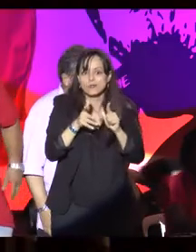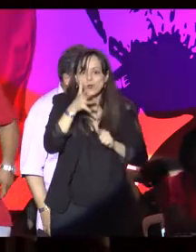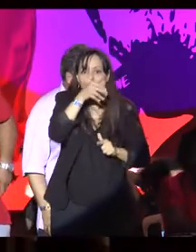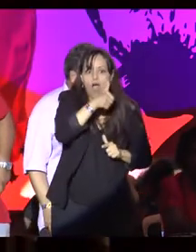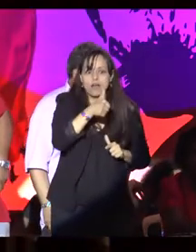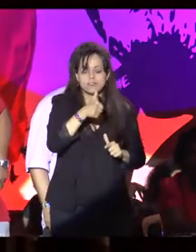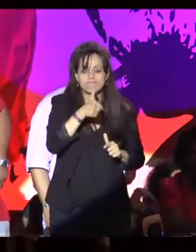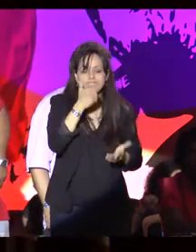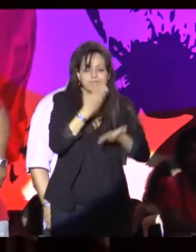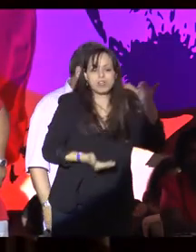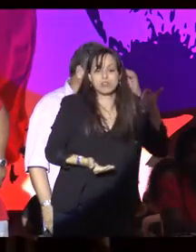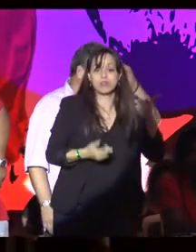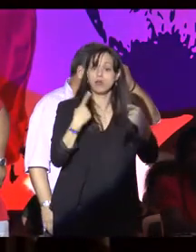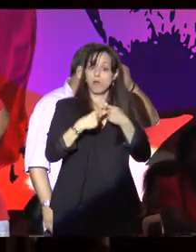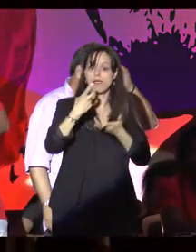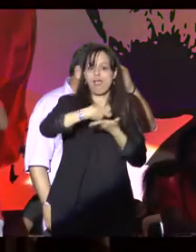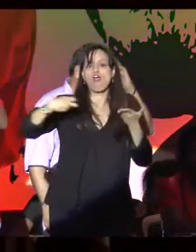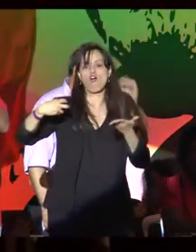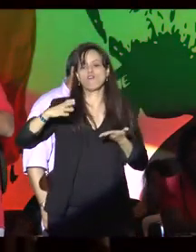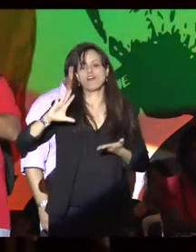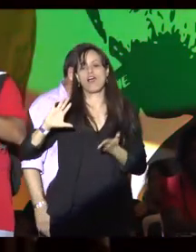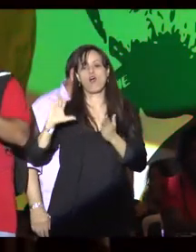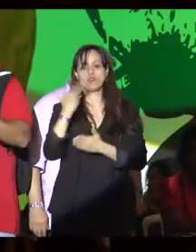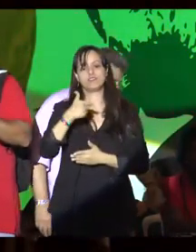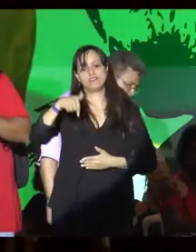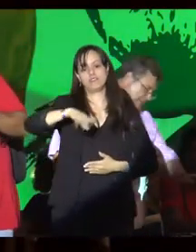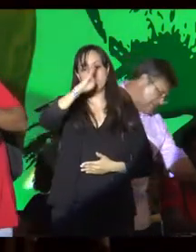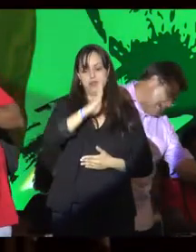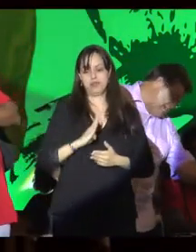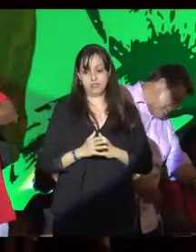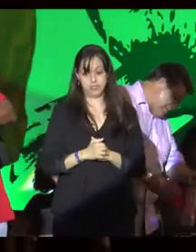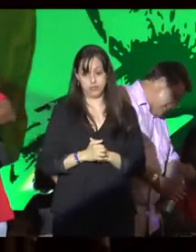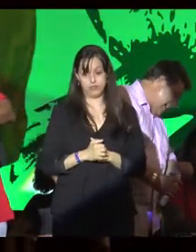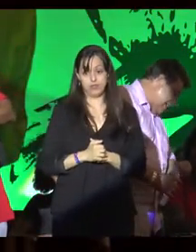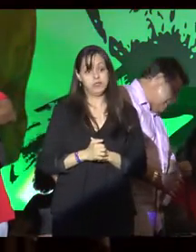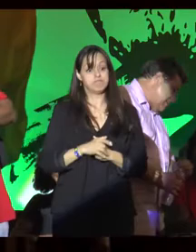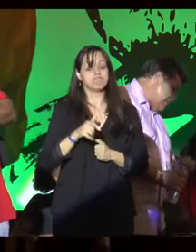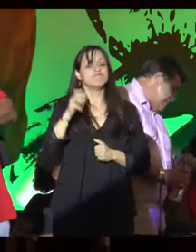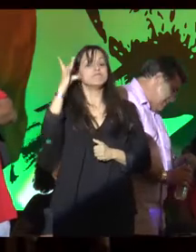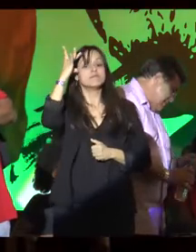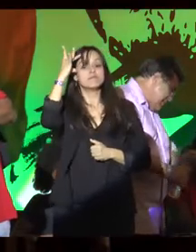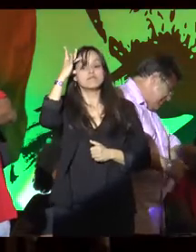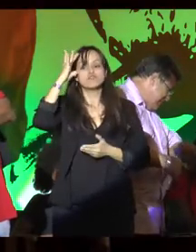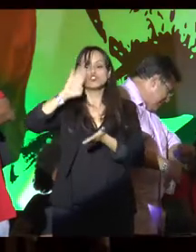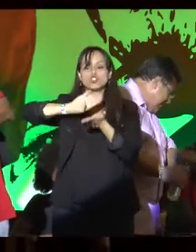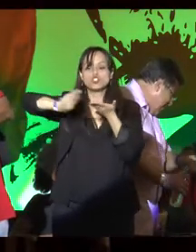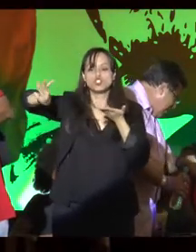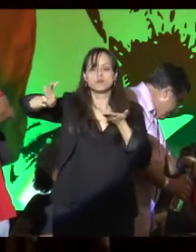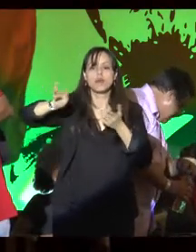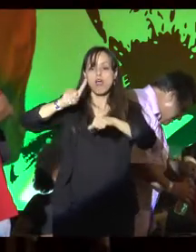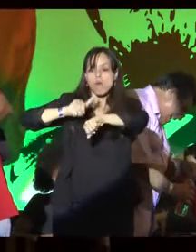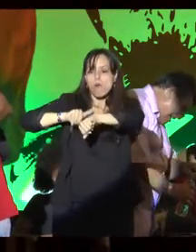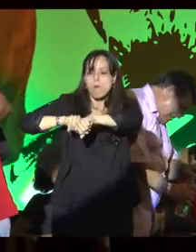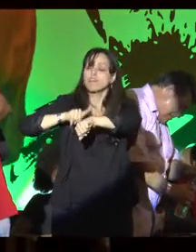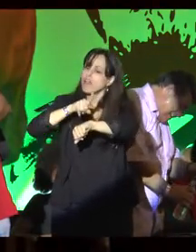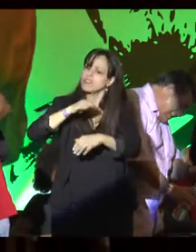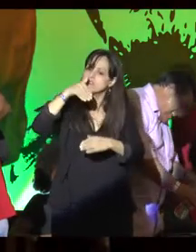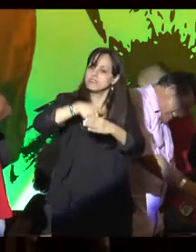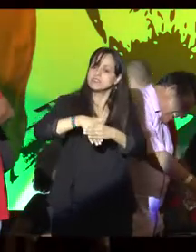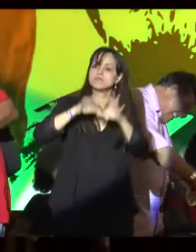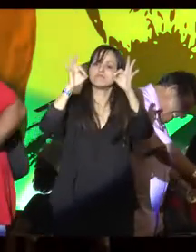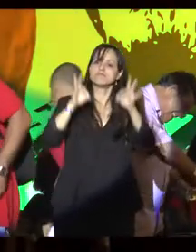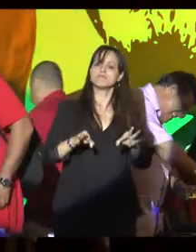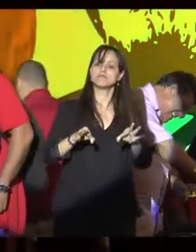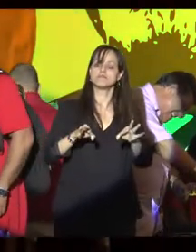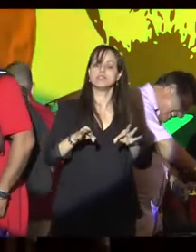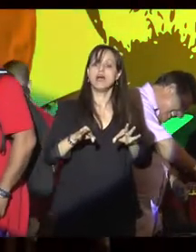sendo derrubadas pelo golpe de Estado que nós tivemos no Brasil, que tirou a presidenta Dilma Rousseff legitimamente eleita, e que